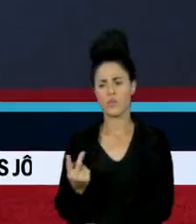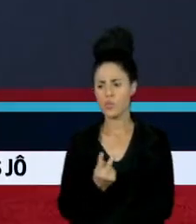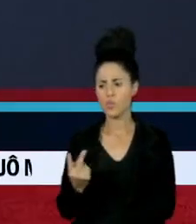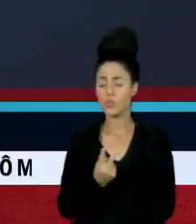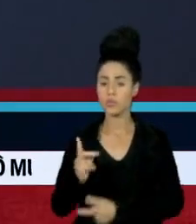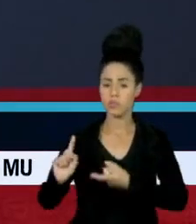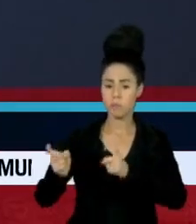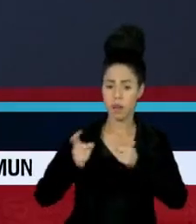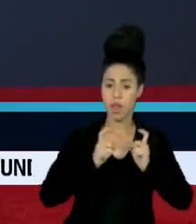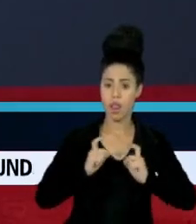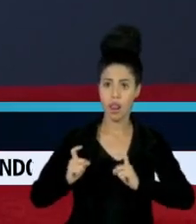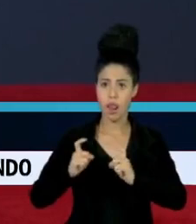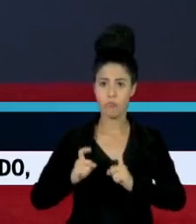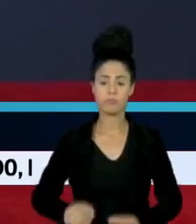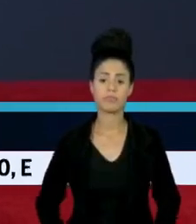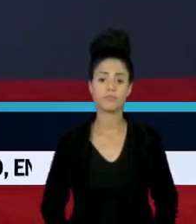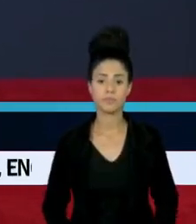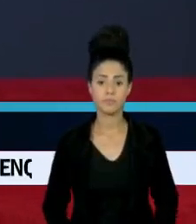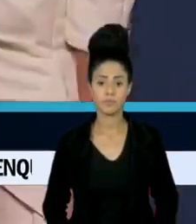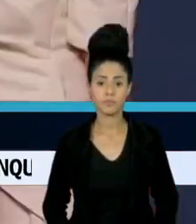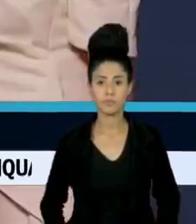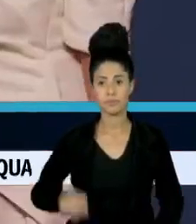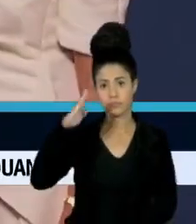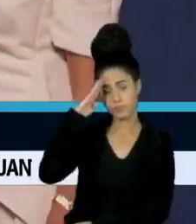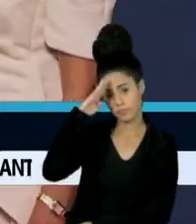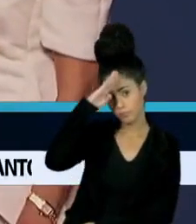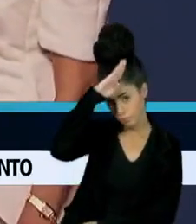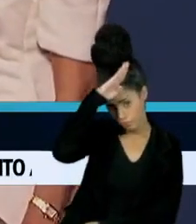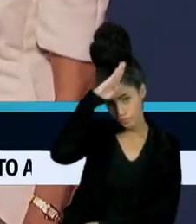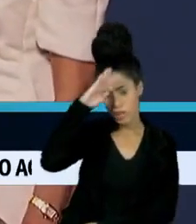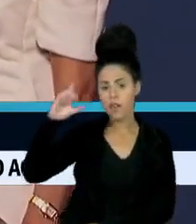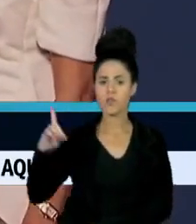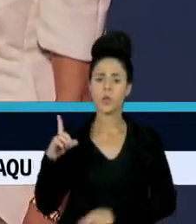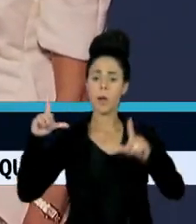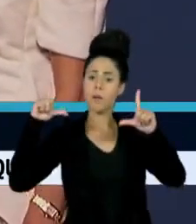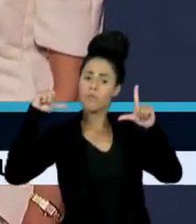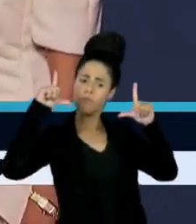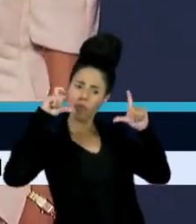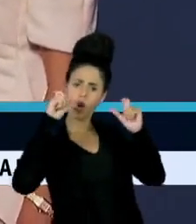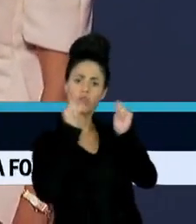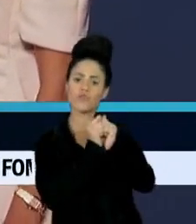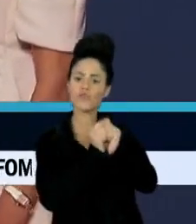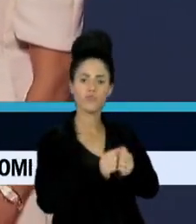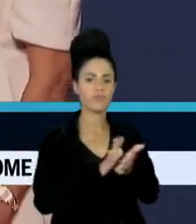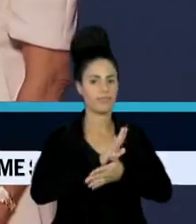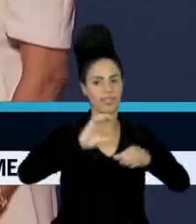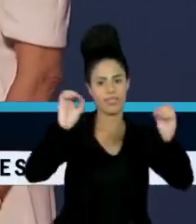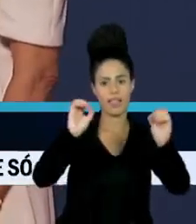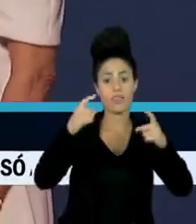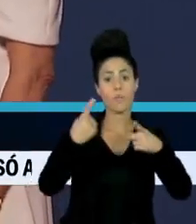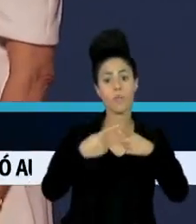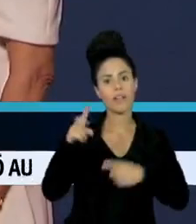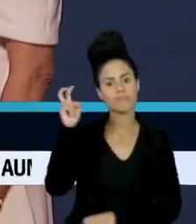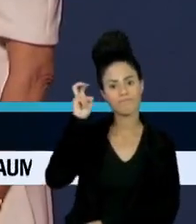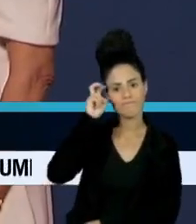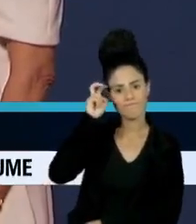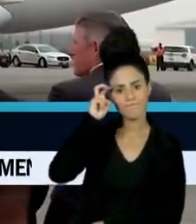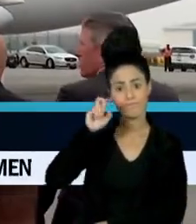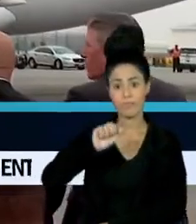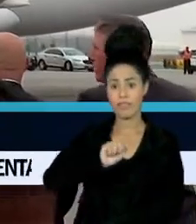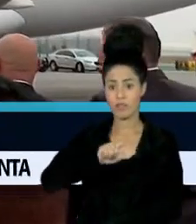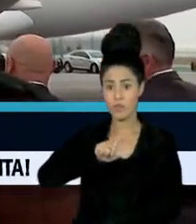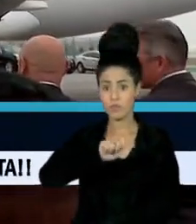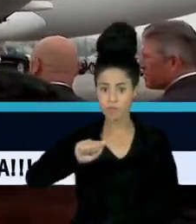Estado. Jair Bolsonaro não apareceu na foto com o anfitrião porque desembarcou apenas nesta quinta-feira em Los